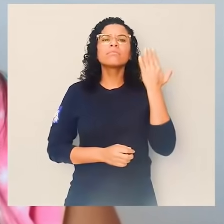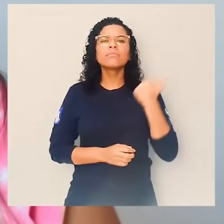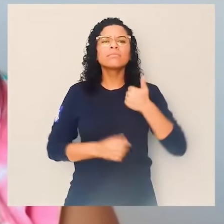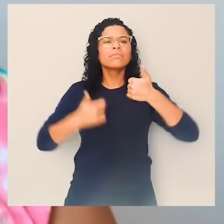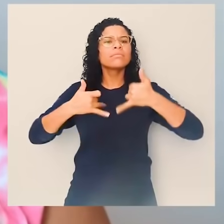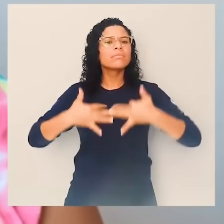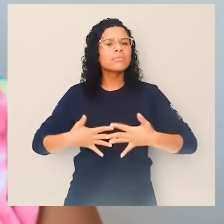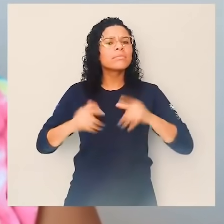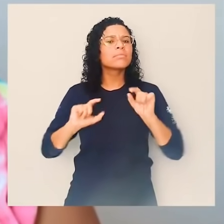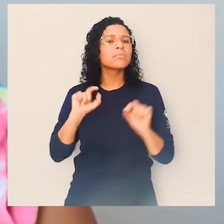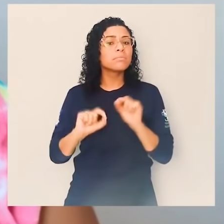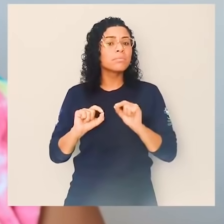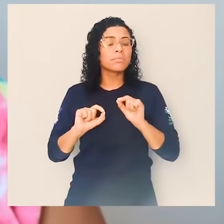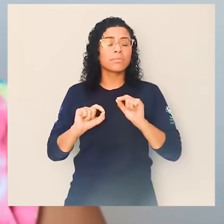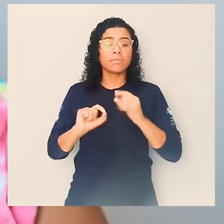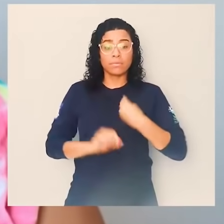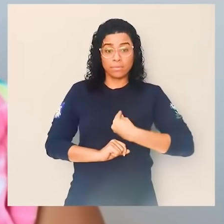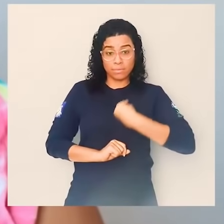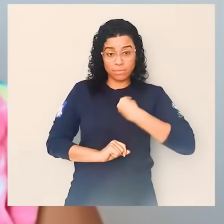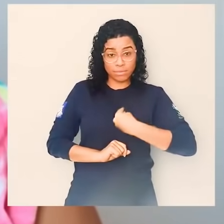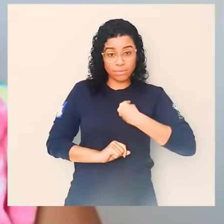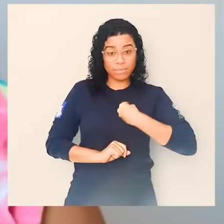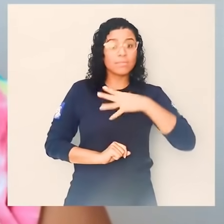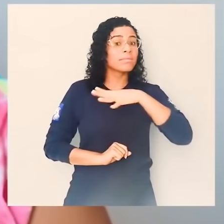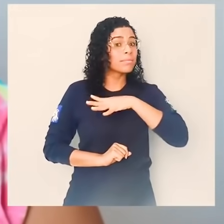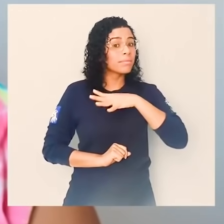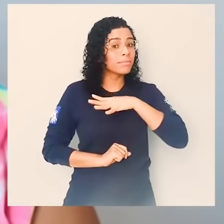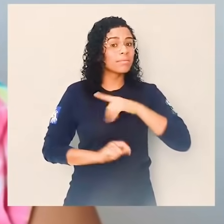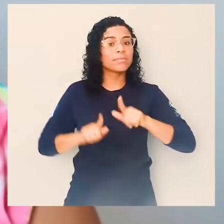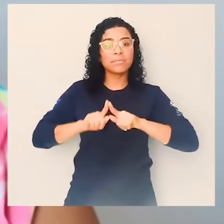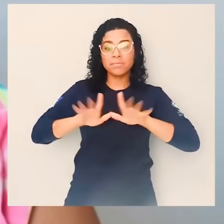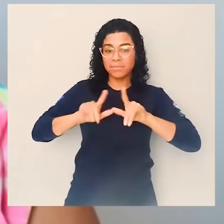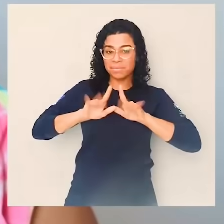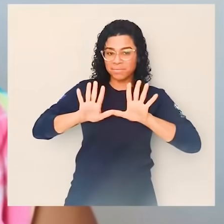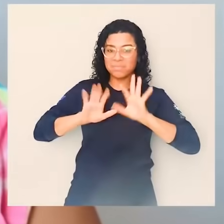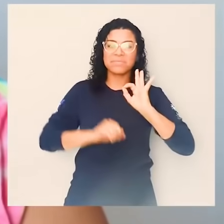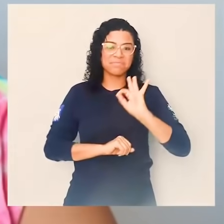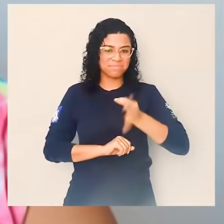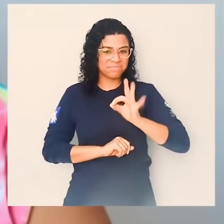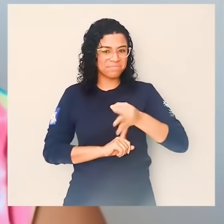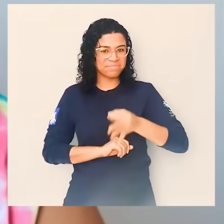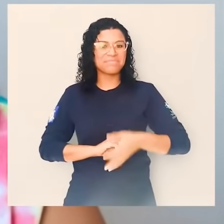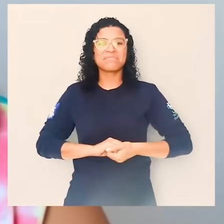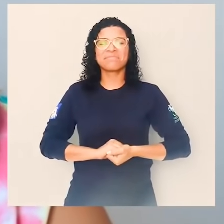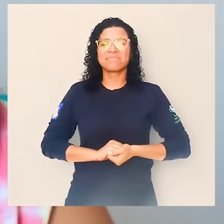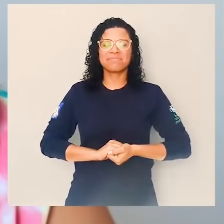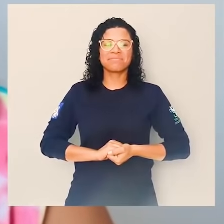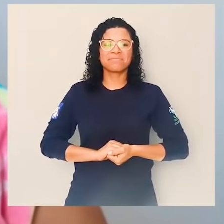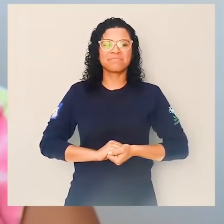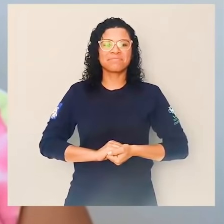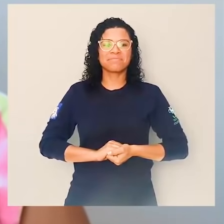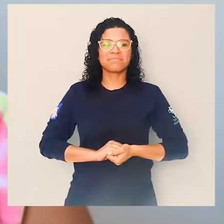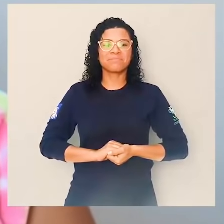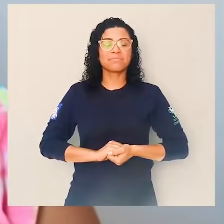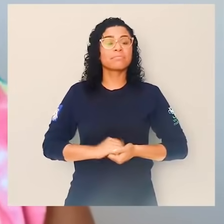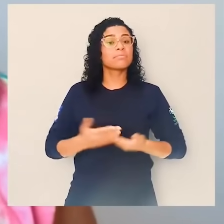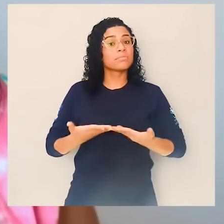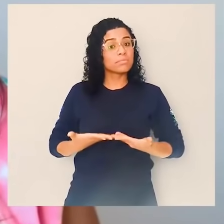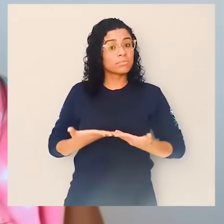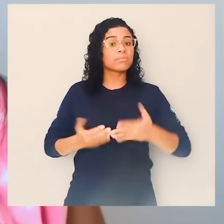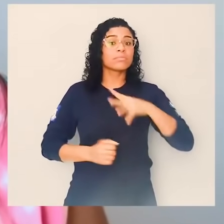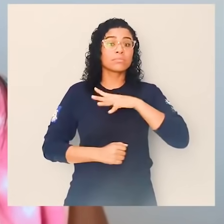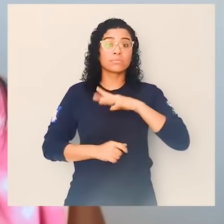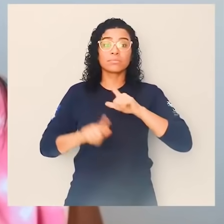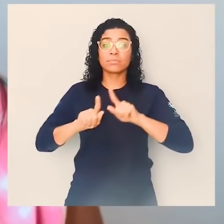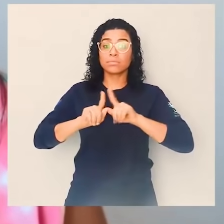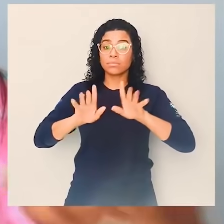programa passado nós falamos sobre a cidade que nós moramos, que é a cidade de Guarulhos. Muito bem, a